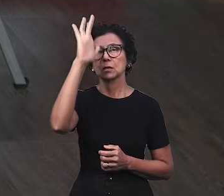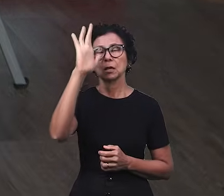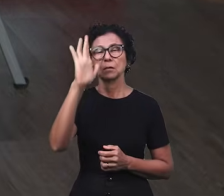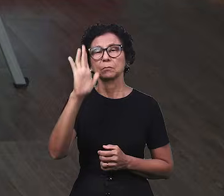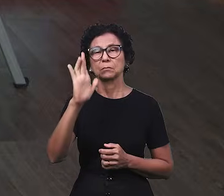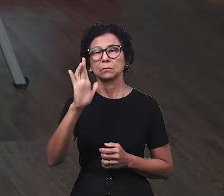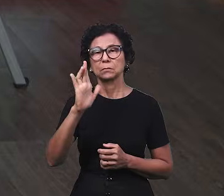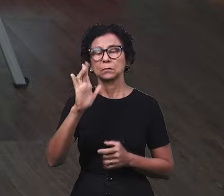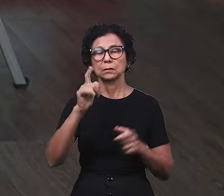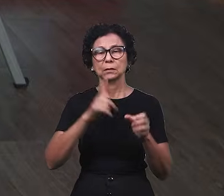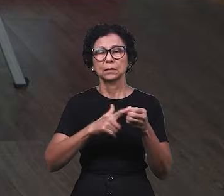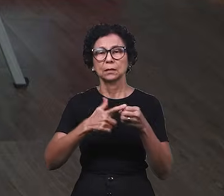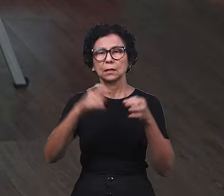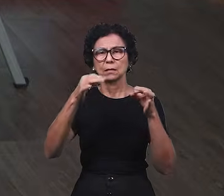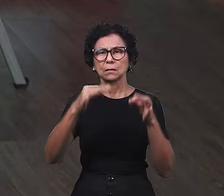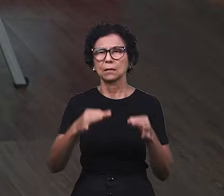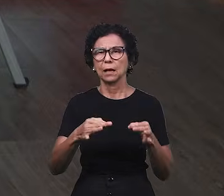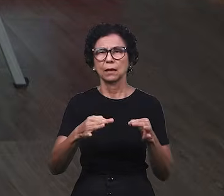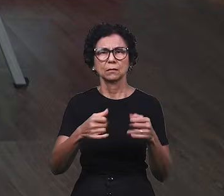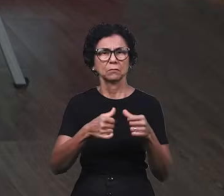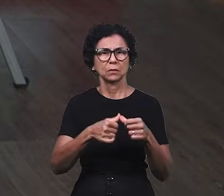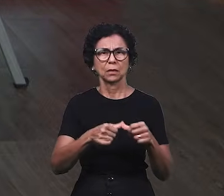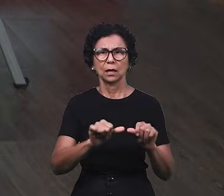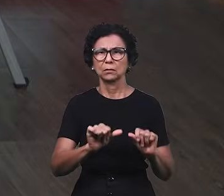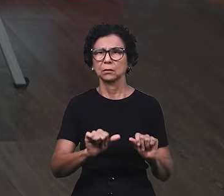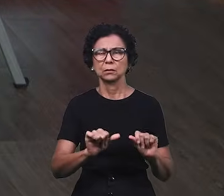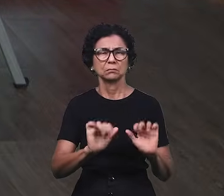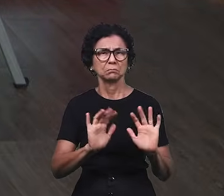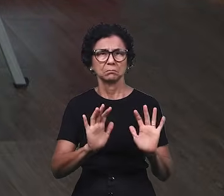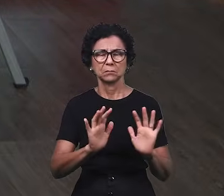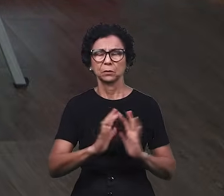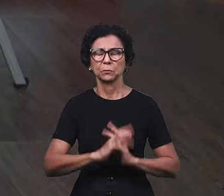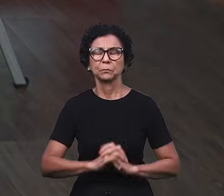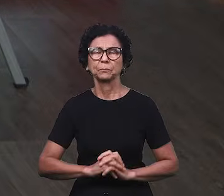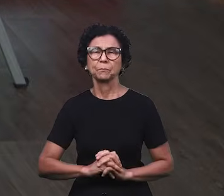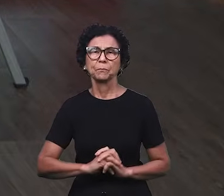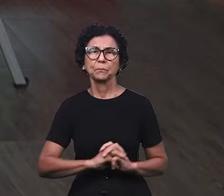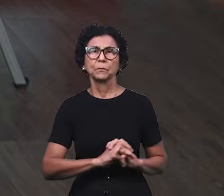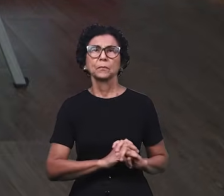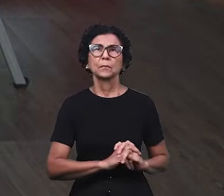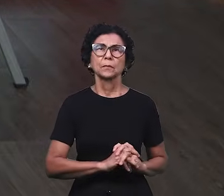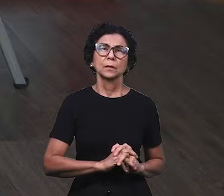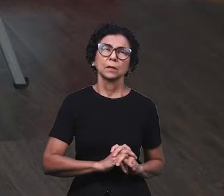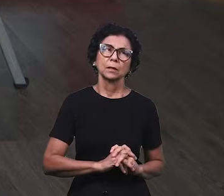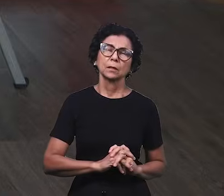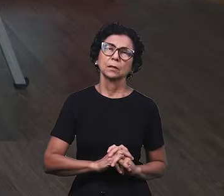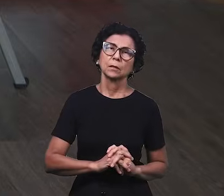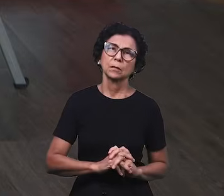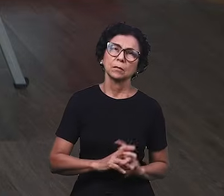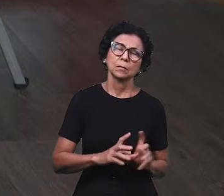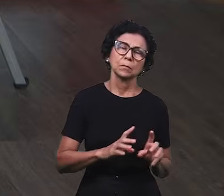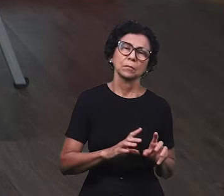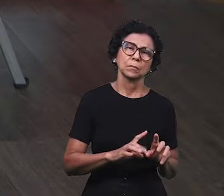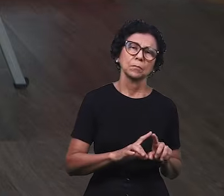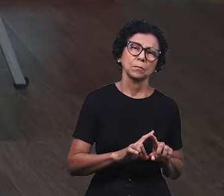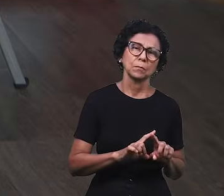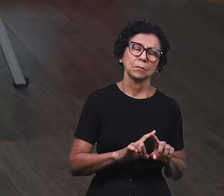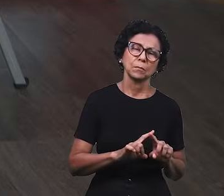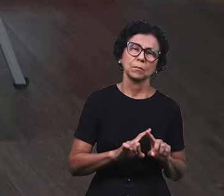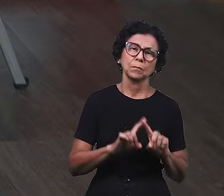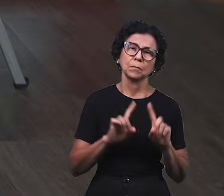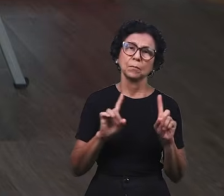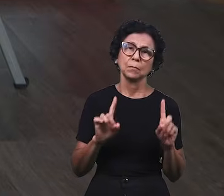a cidade em que eles moraram, né? Mas havia no delta o delta do